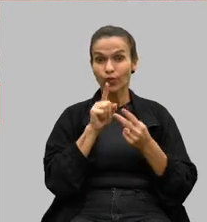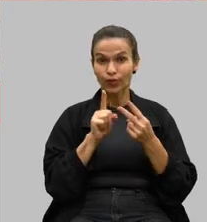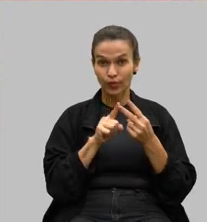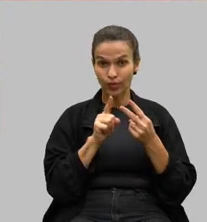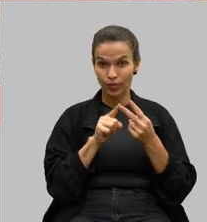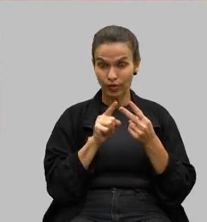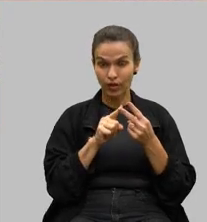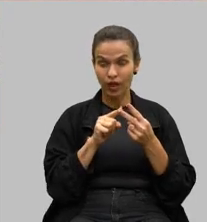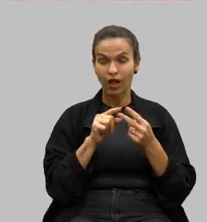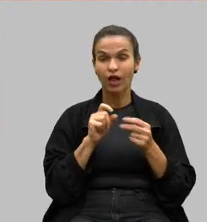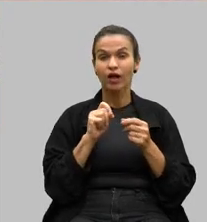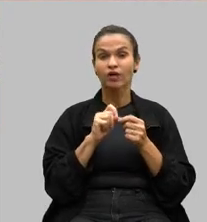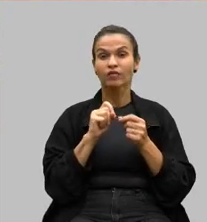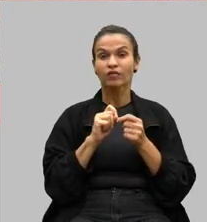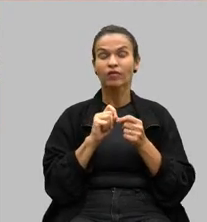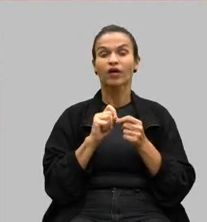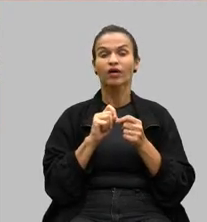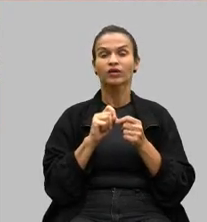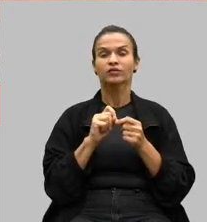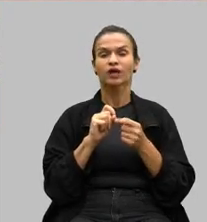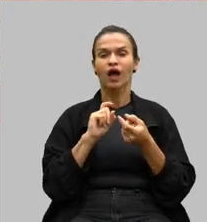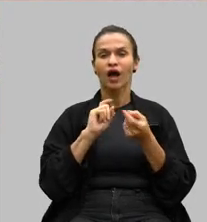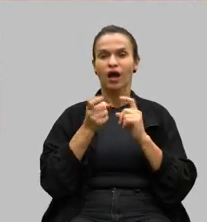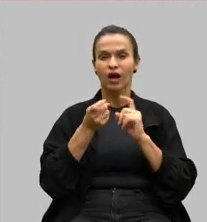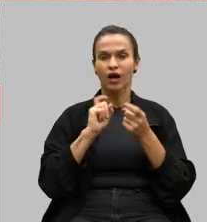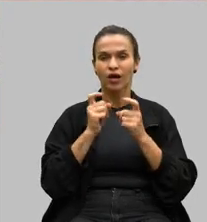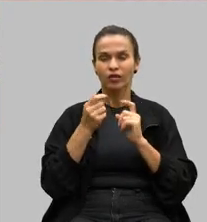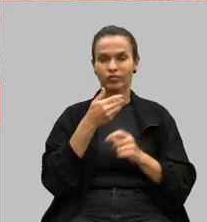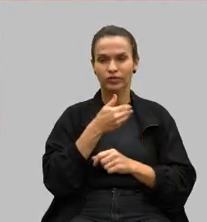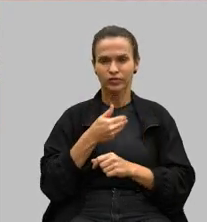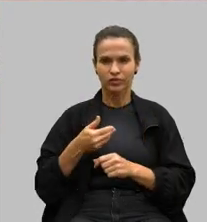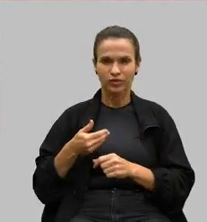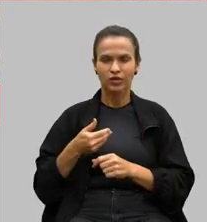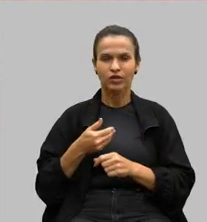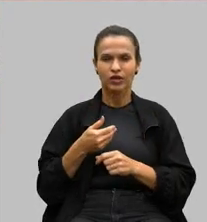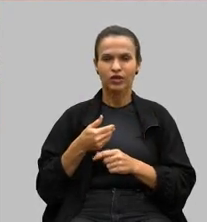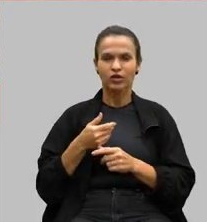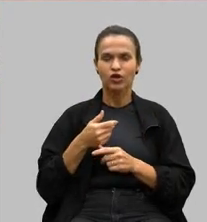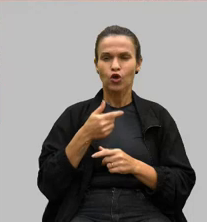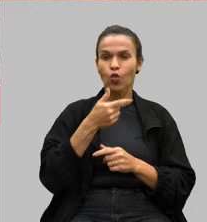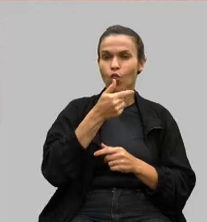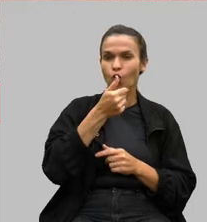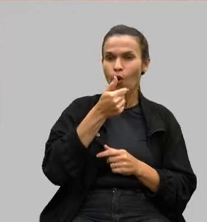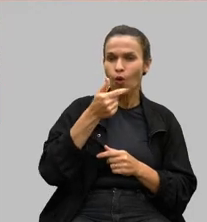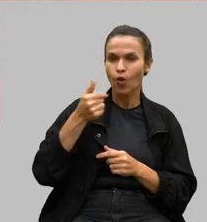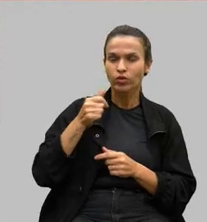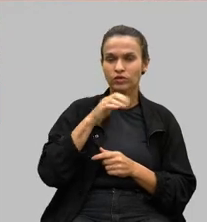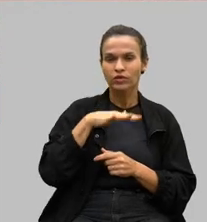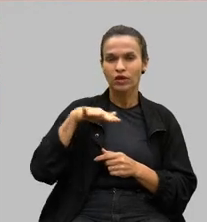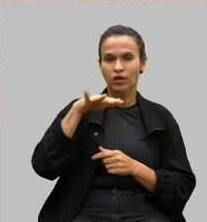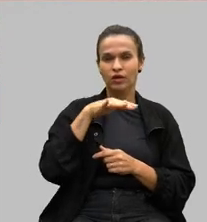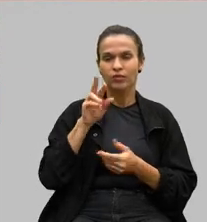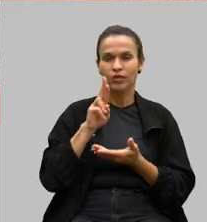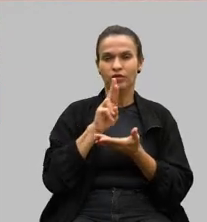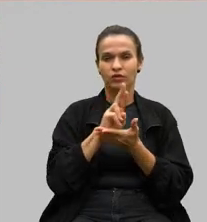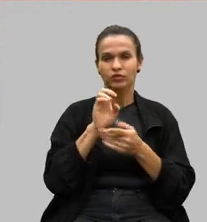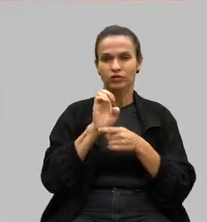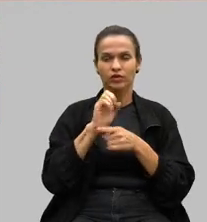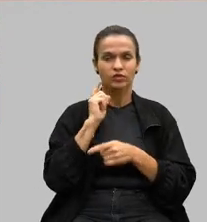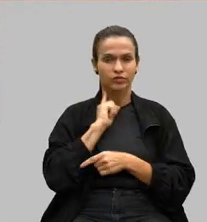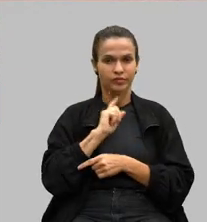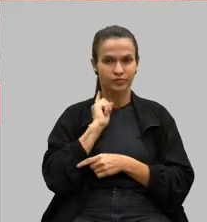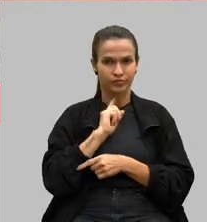é a realização de audiências públicas em pelo menos 12 regiões representativas do Estado de Minas